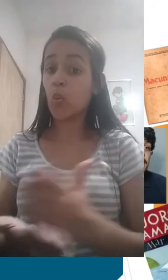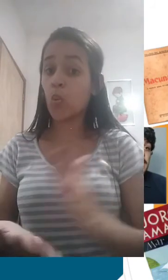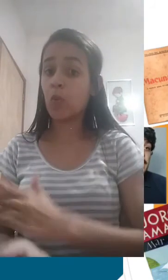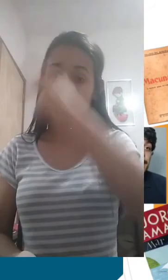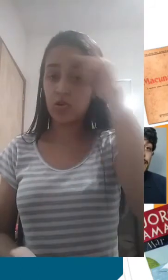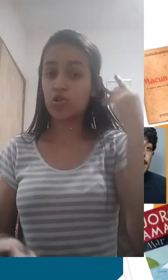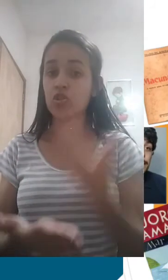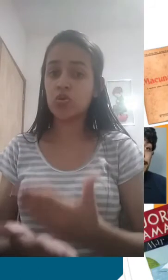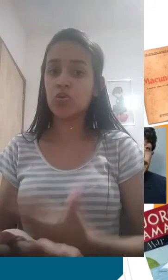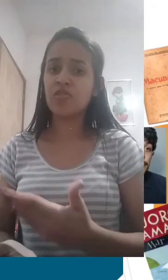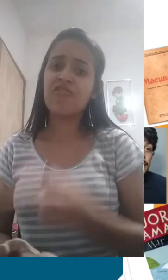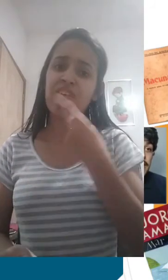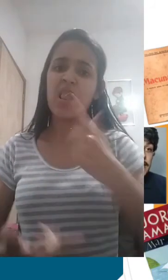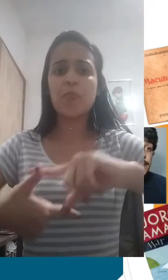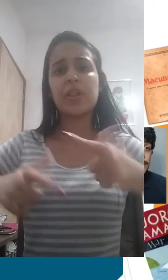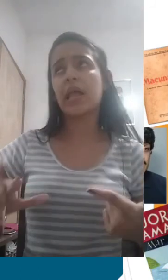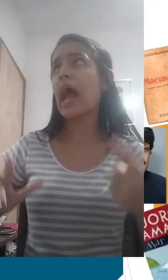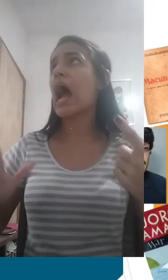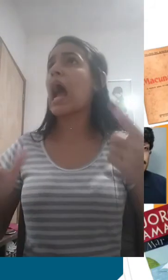o fim do modernismo na década de